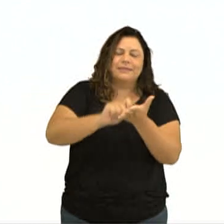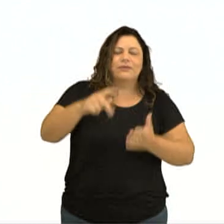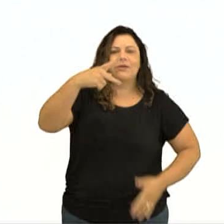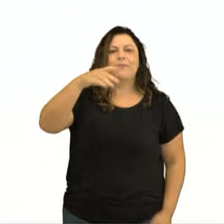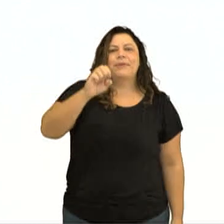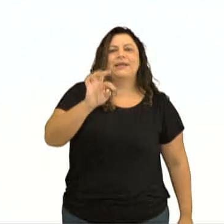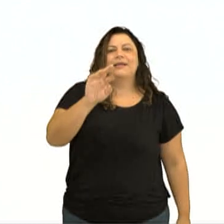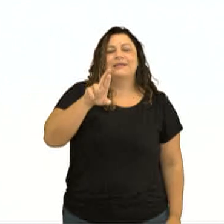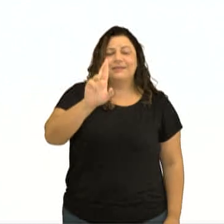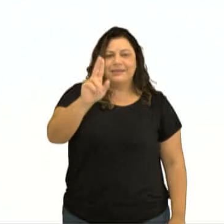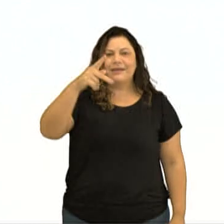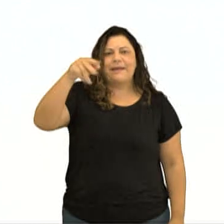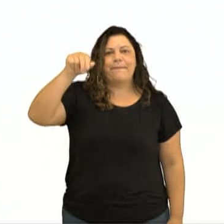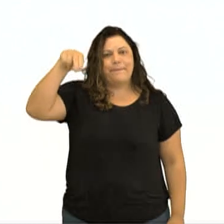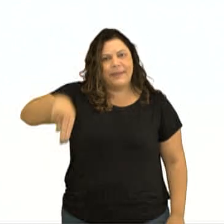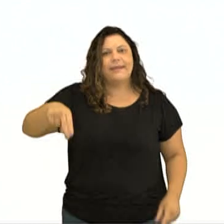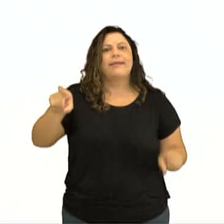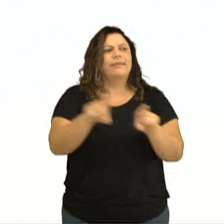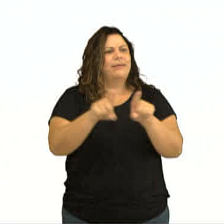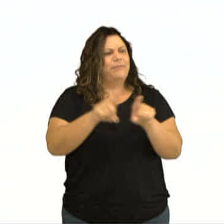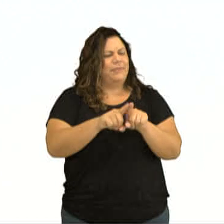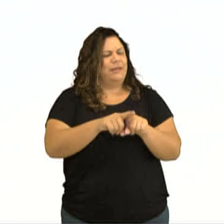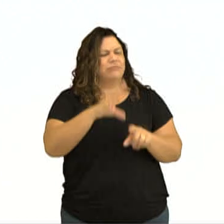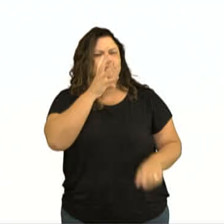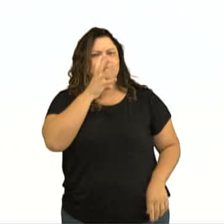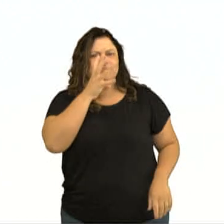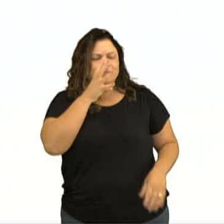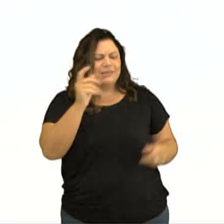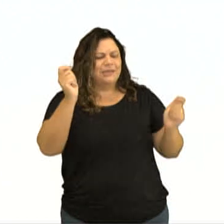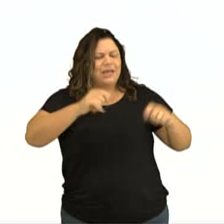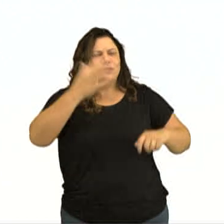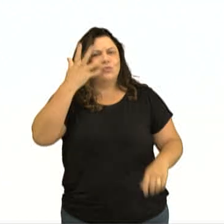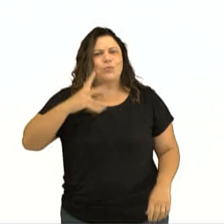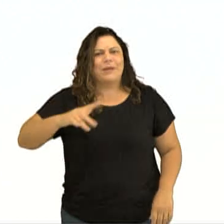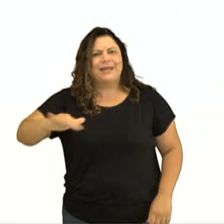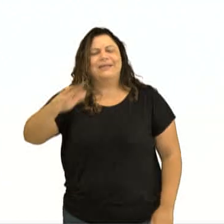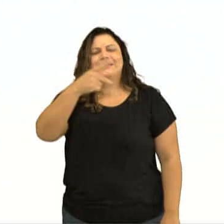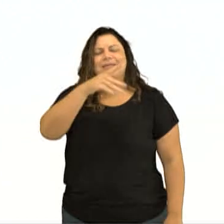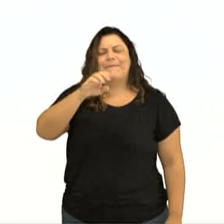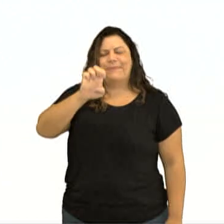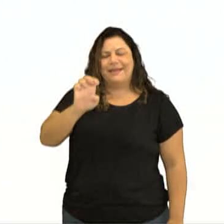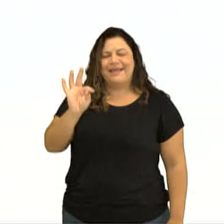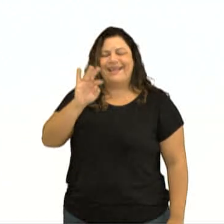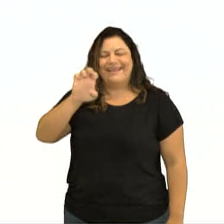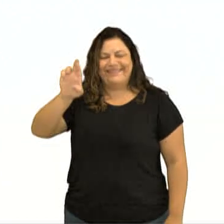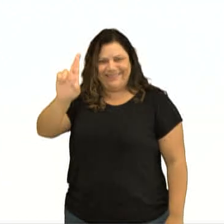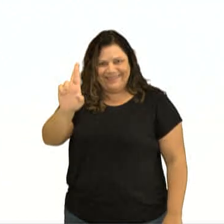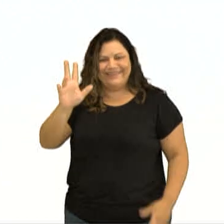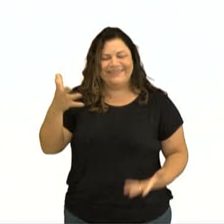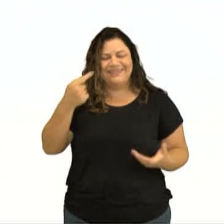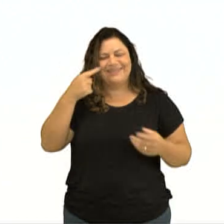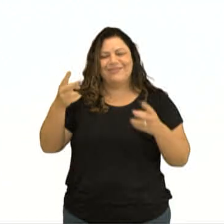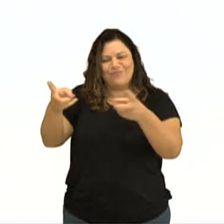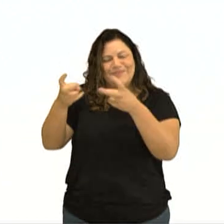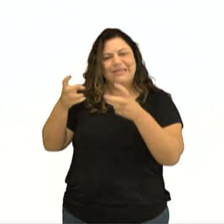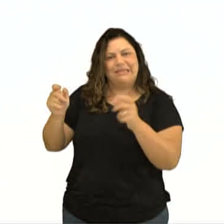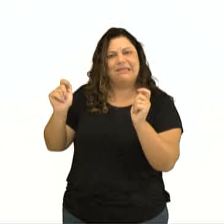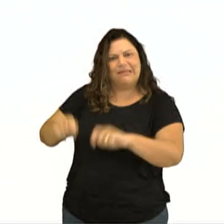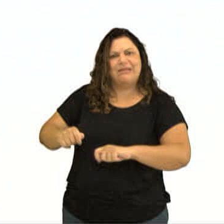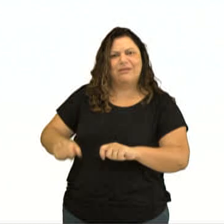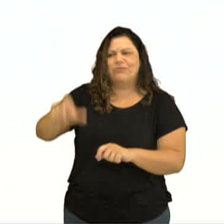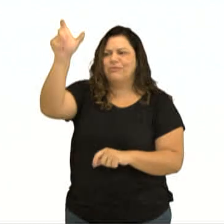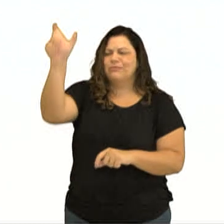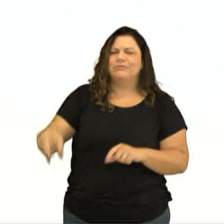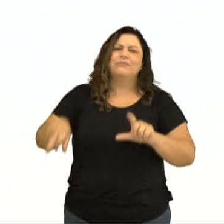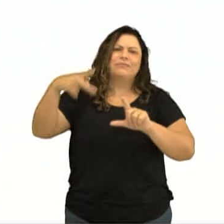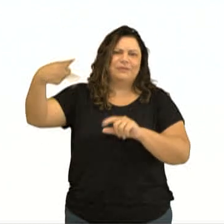também inspirado em uma criança, no menino Peter Davis. Ser fonte de inspiração de um personagem desses não é uma